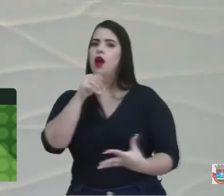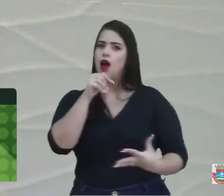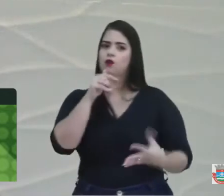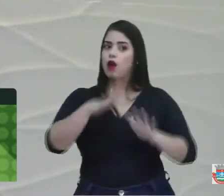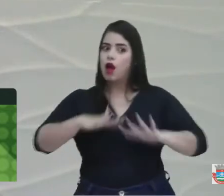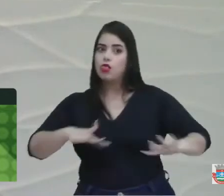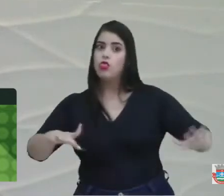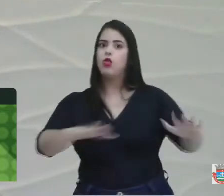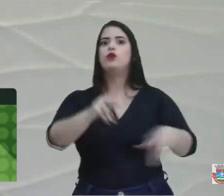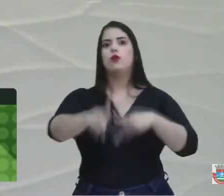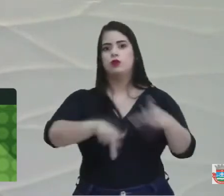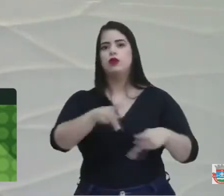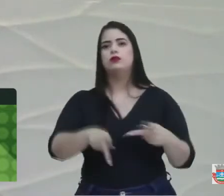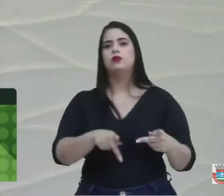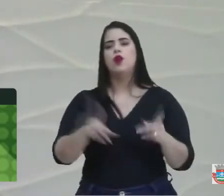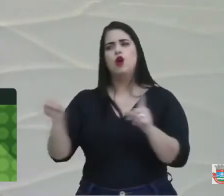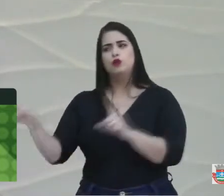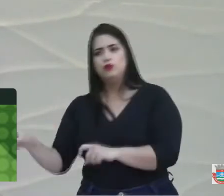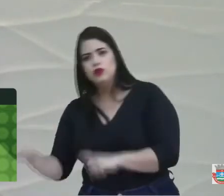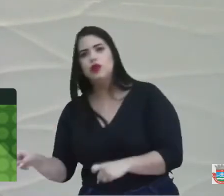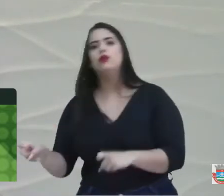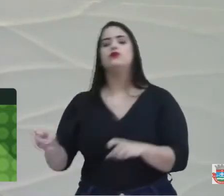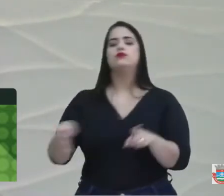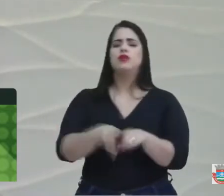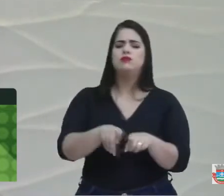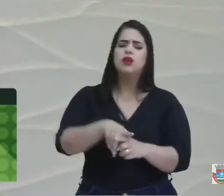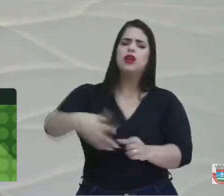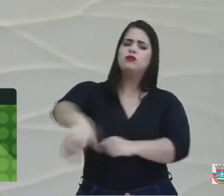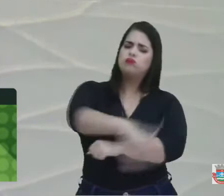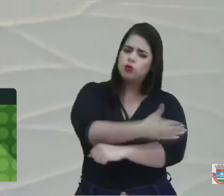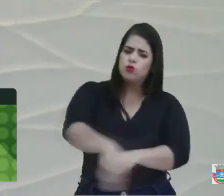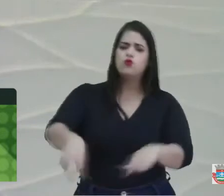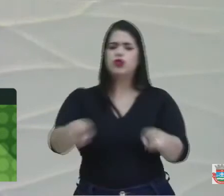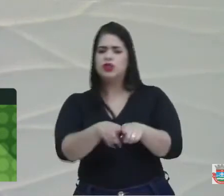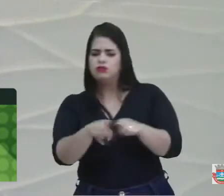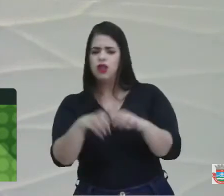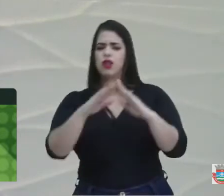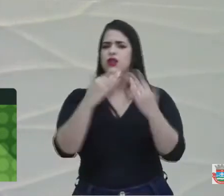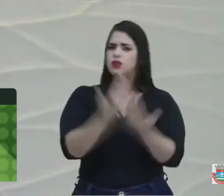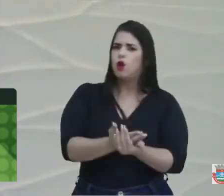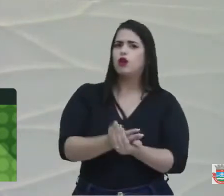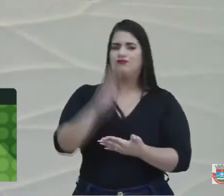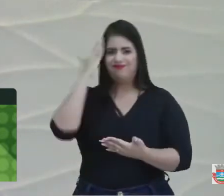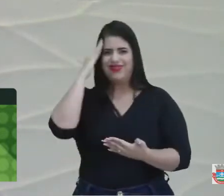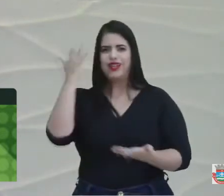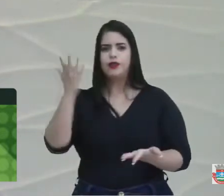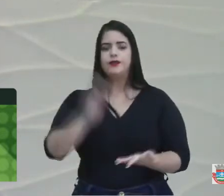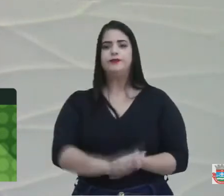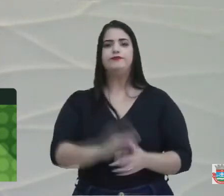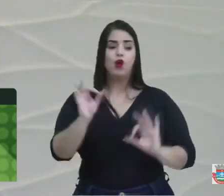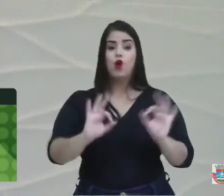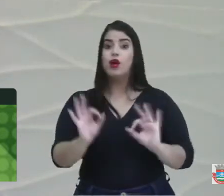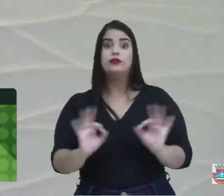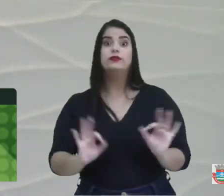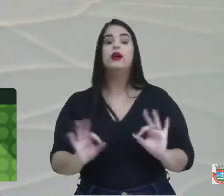novamente àquela proposta de o abastecimento, principalmente da zona rural, que seja, né, naquele formato, do mesmo formato